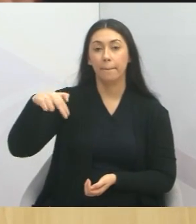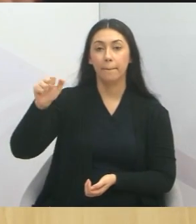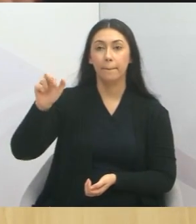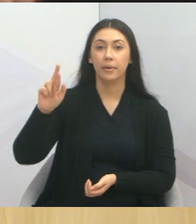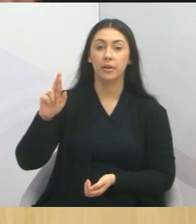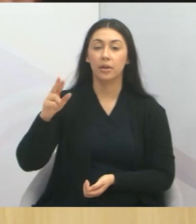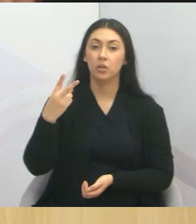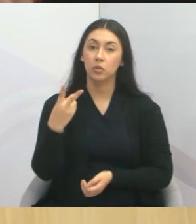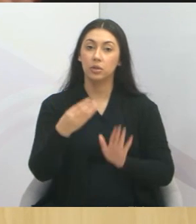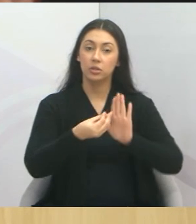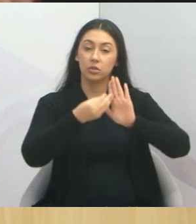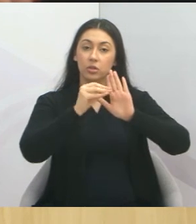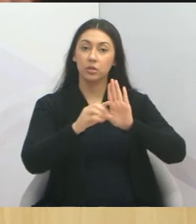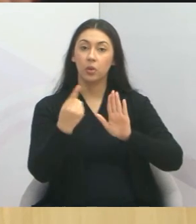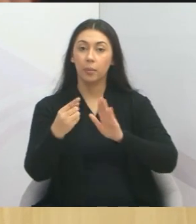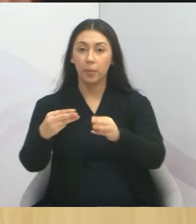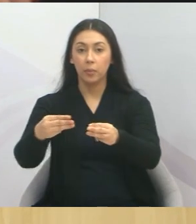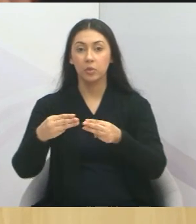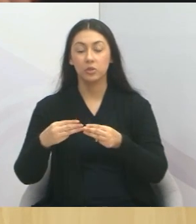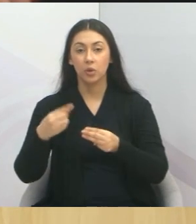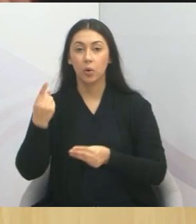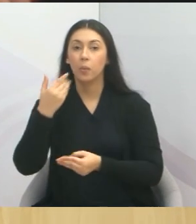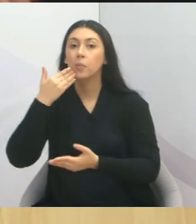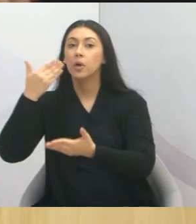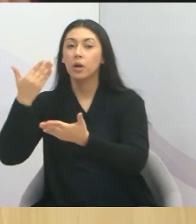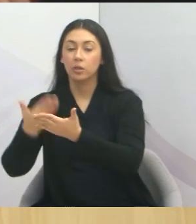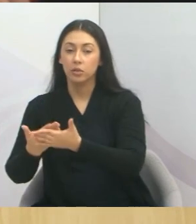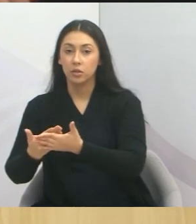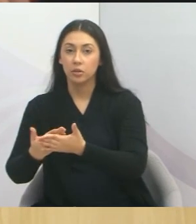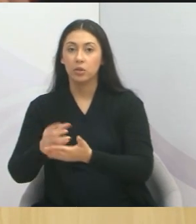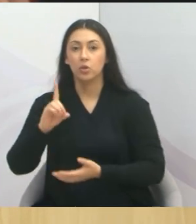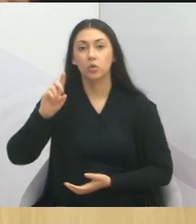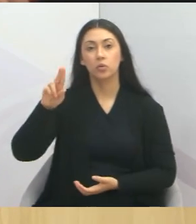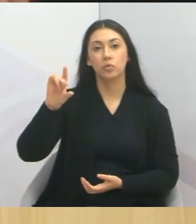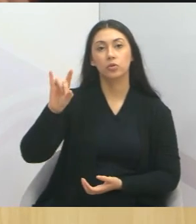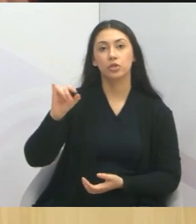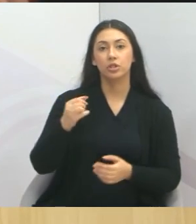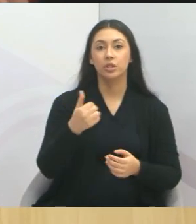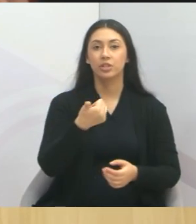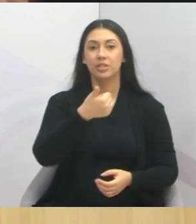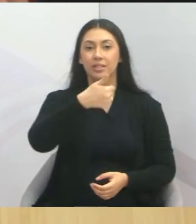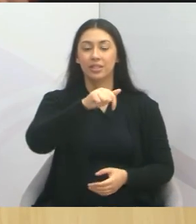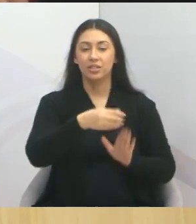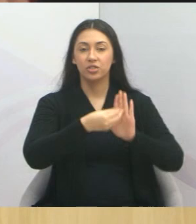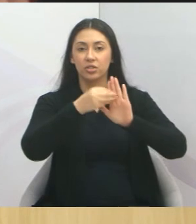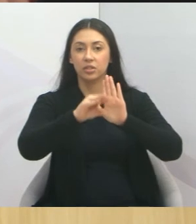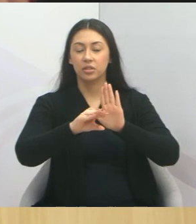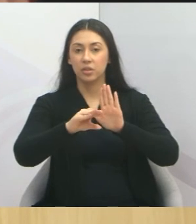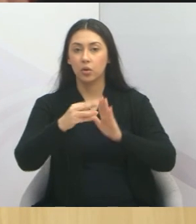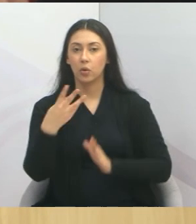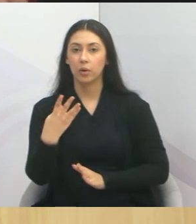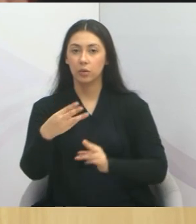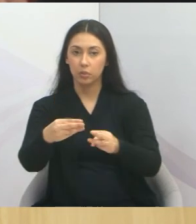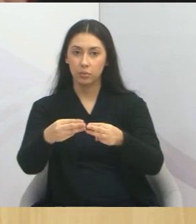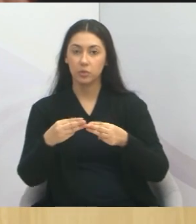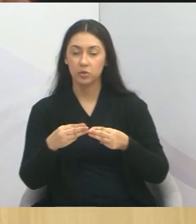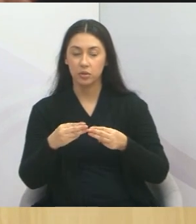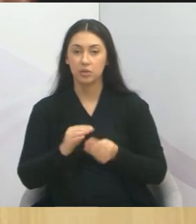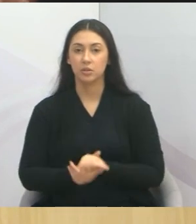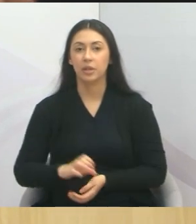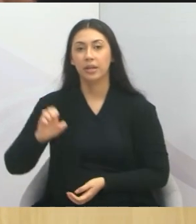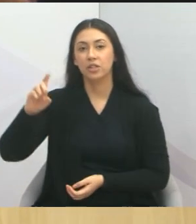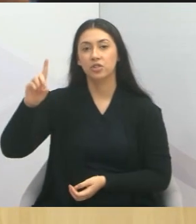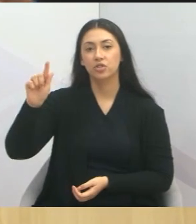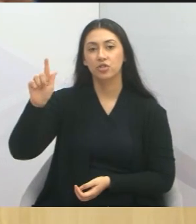Madureira duas indicação uma Moção requerimento dude 17 indicações quatro moções